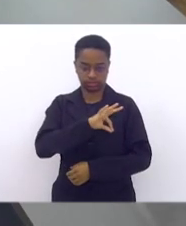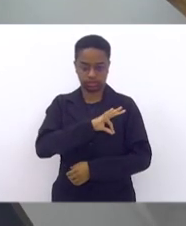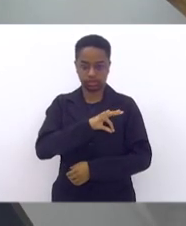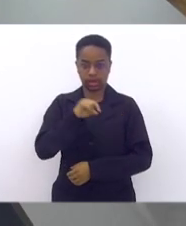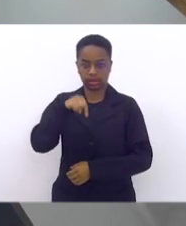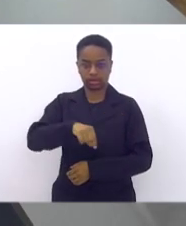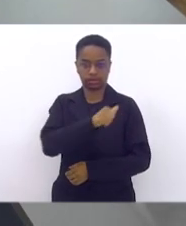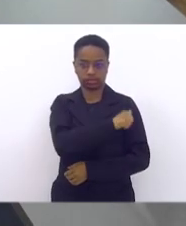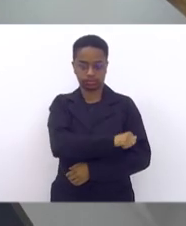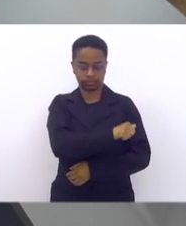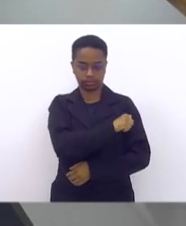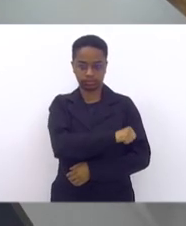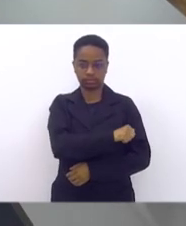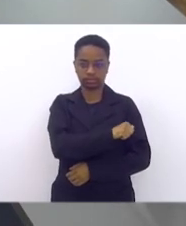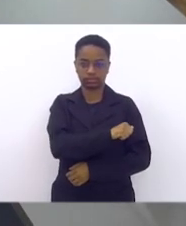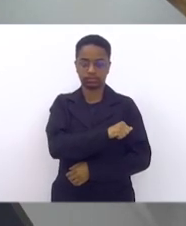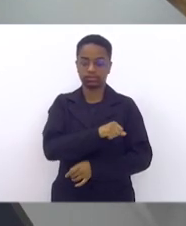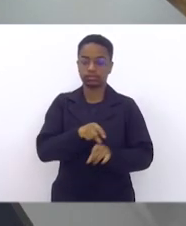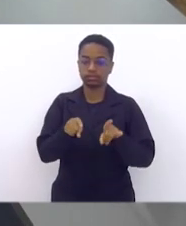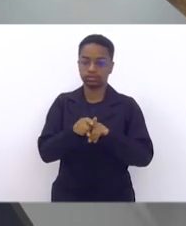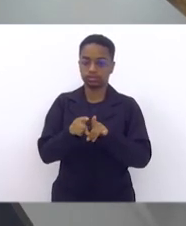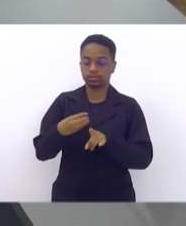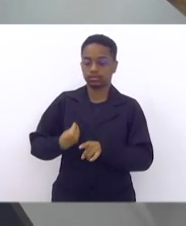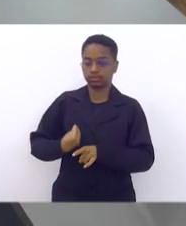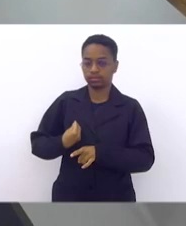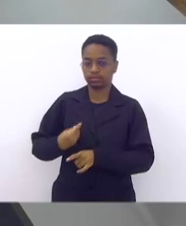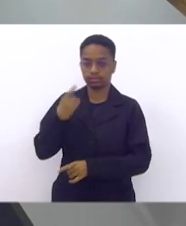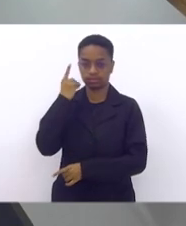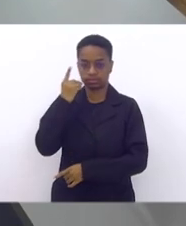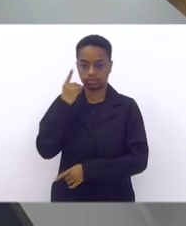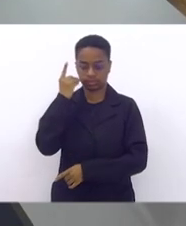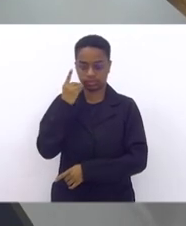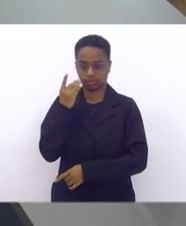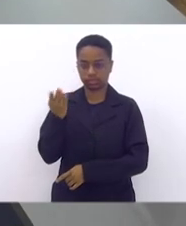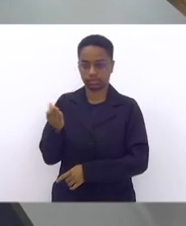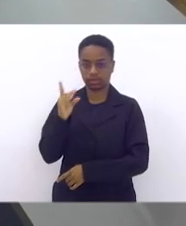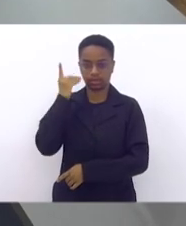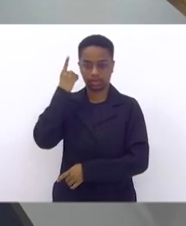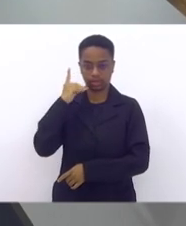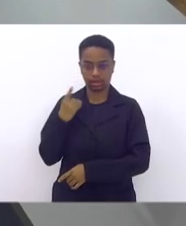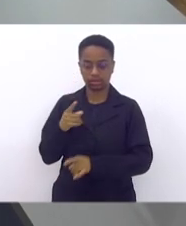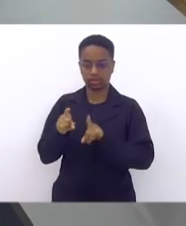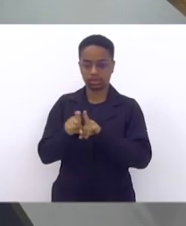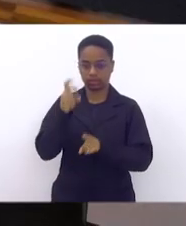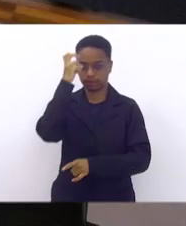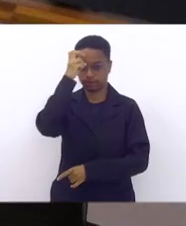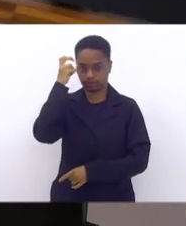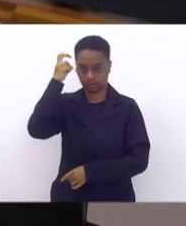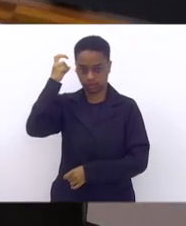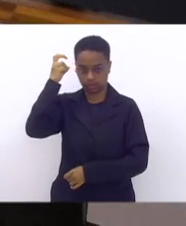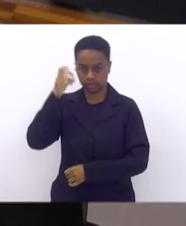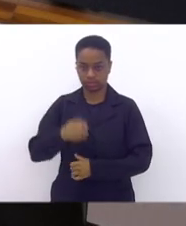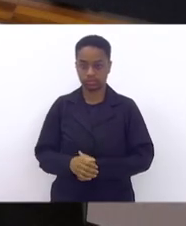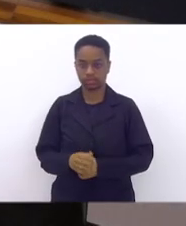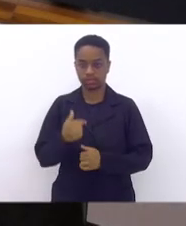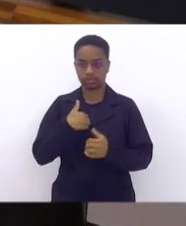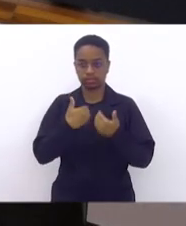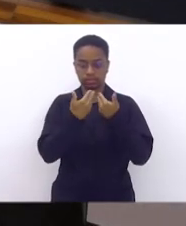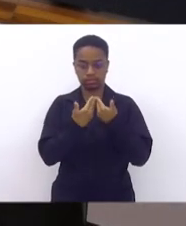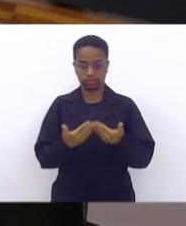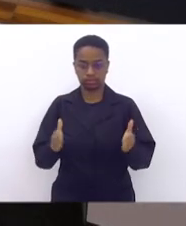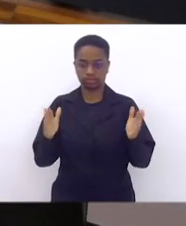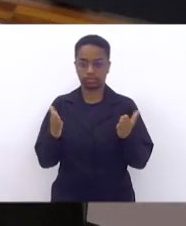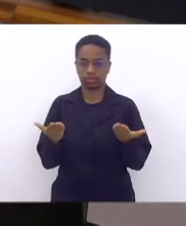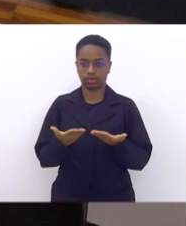do Estado do Rio de Janeiro, e contando com a presença das deputadas Dani Balbi e Verônica Lima, dou